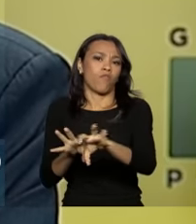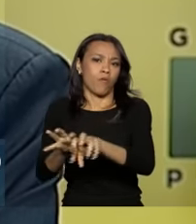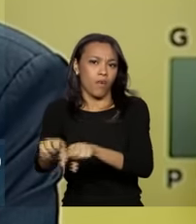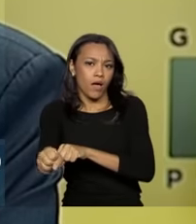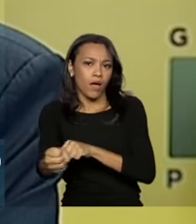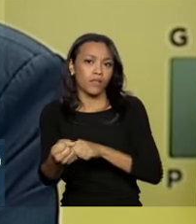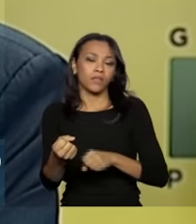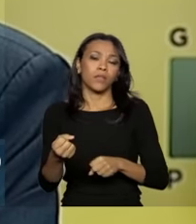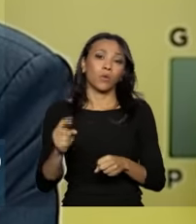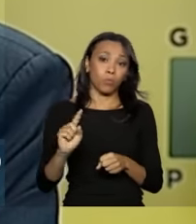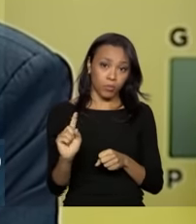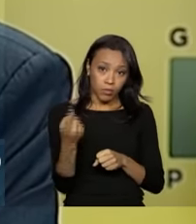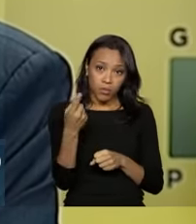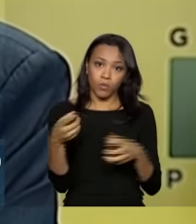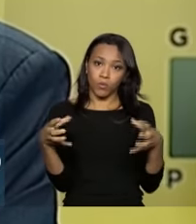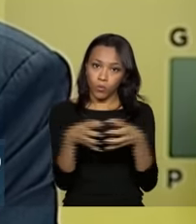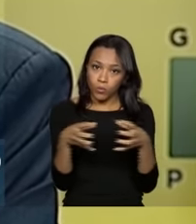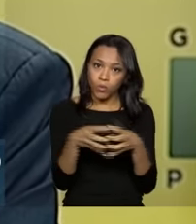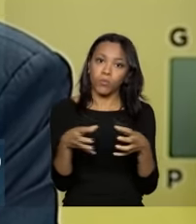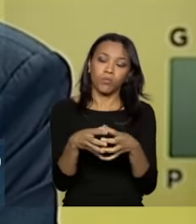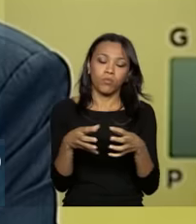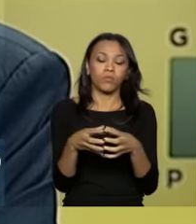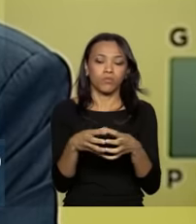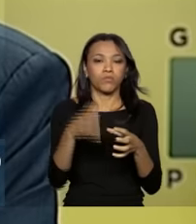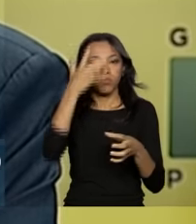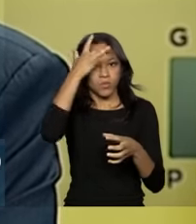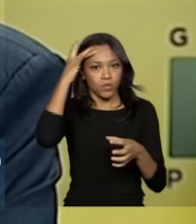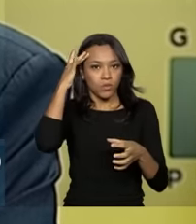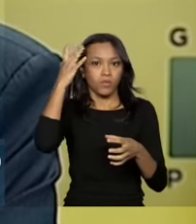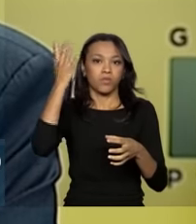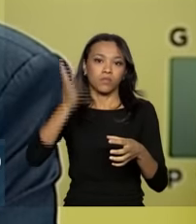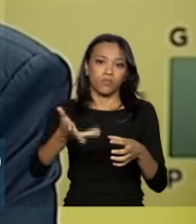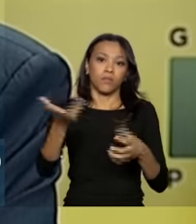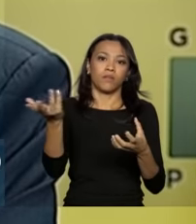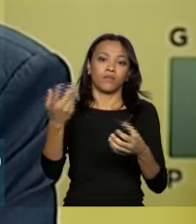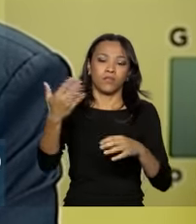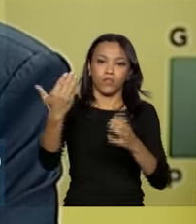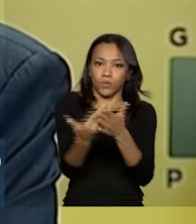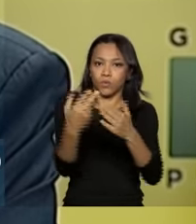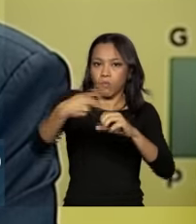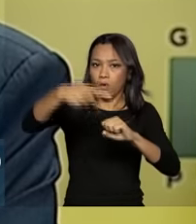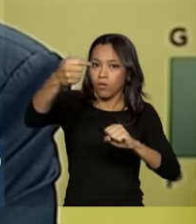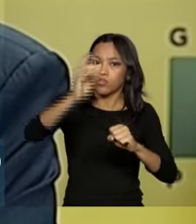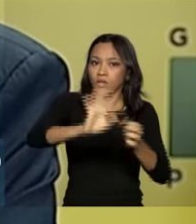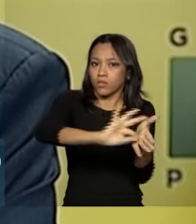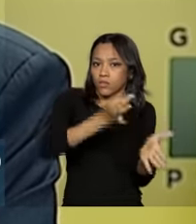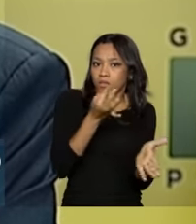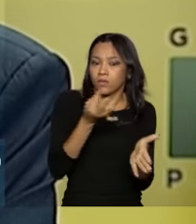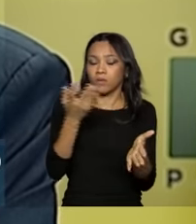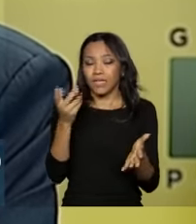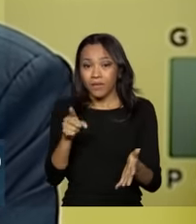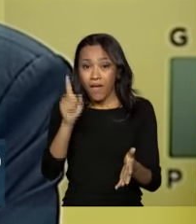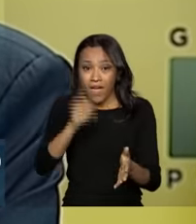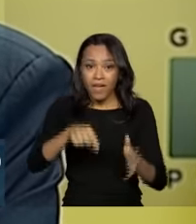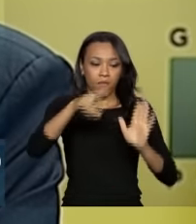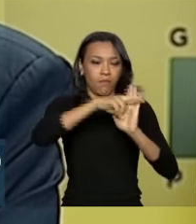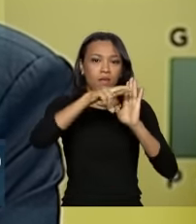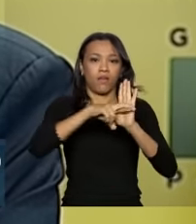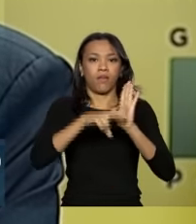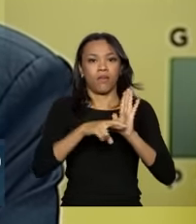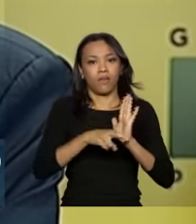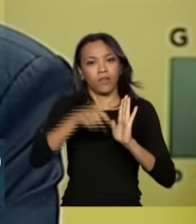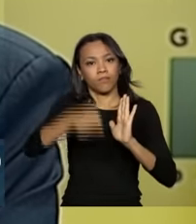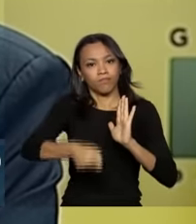primeiro grupo de residentes credenciados e por aí vai. Então, um critério extremamente rigoroso